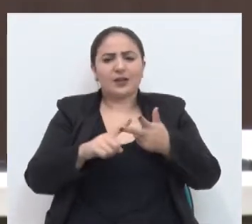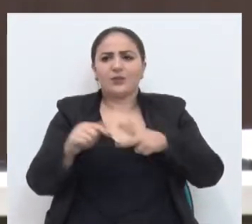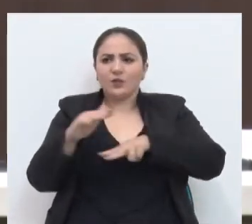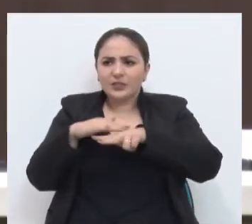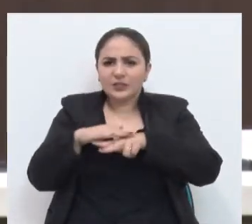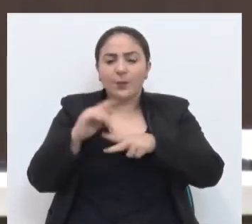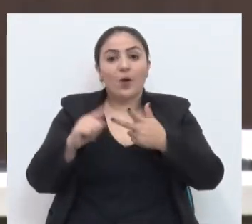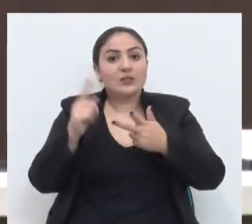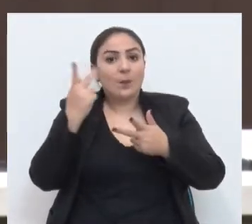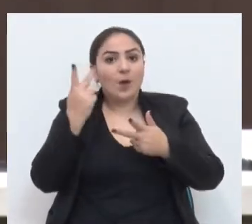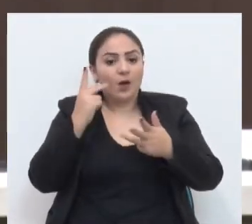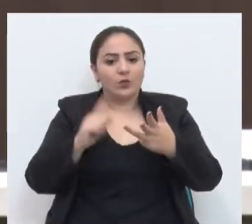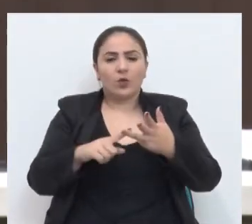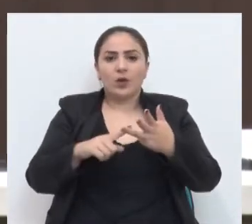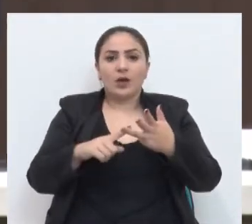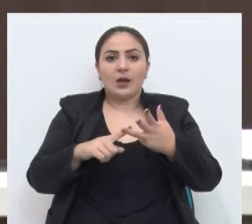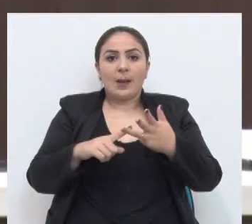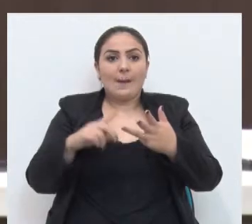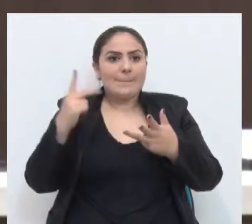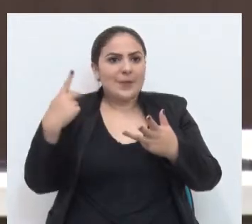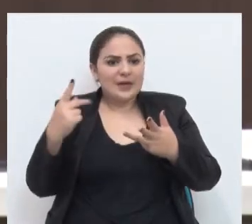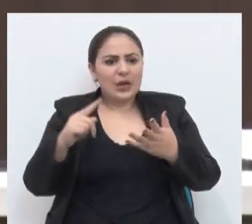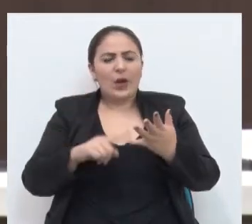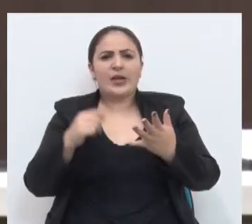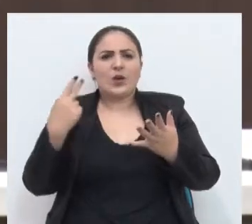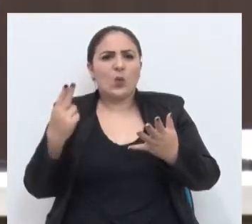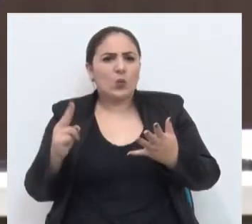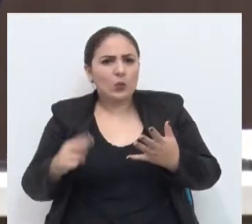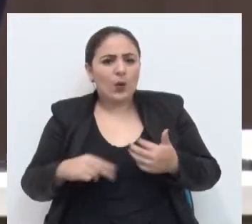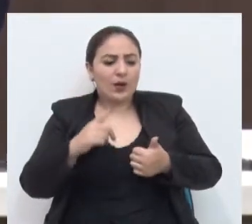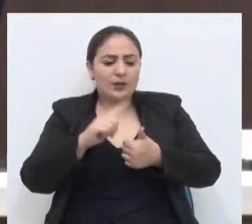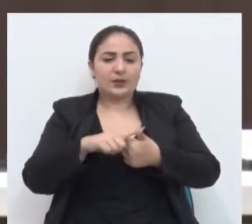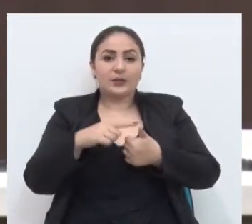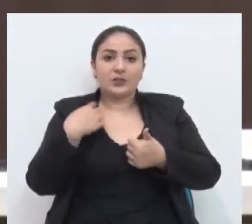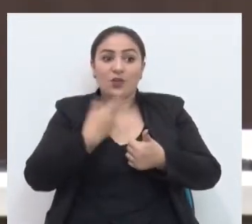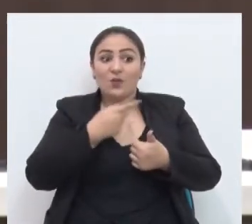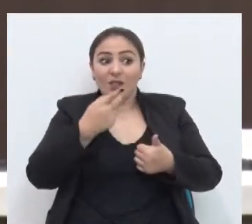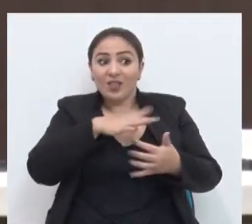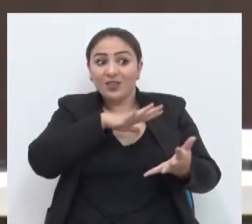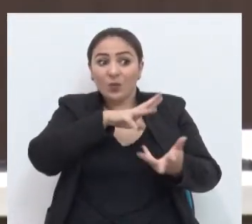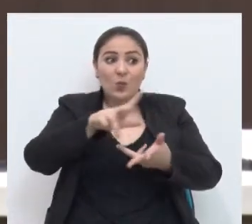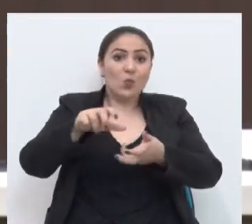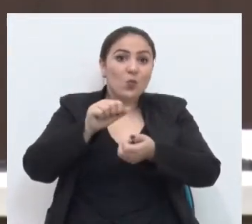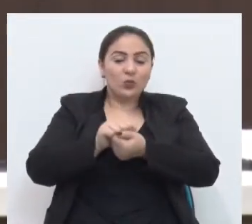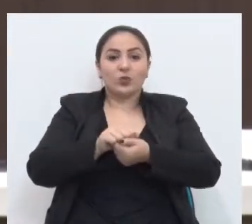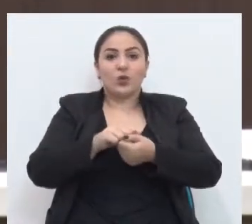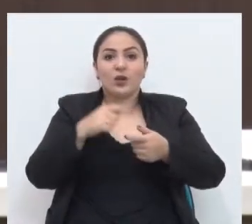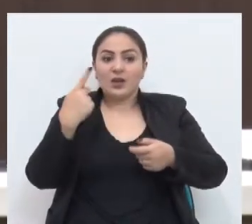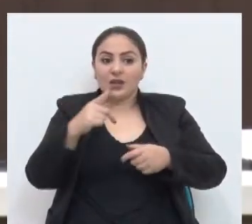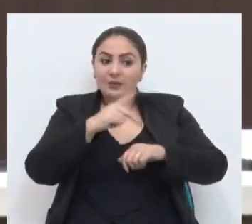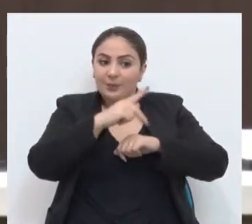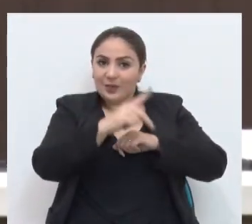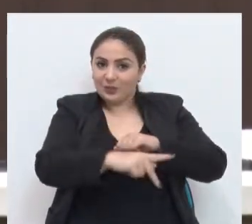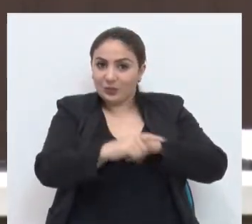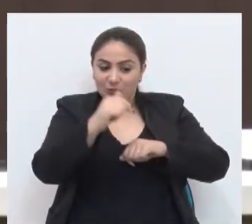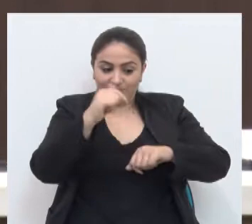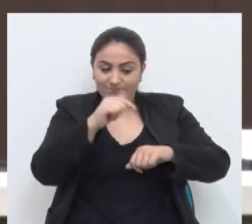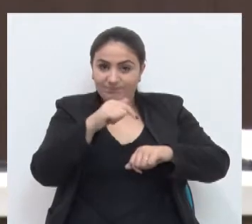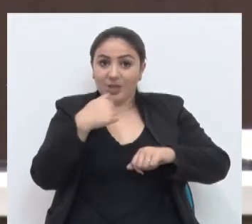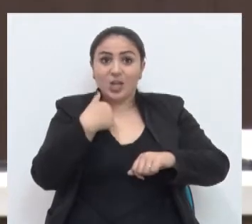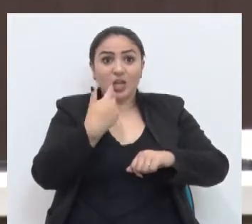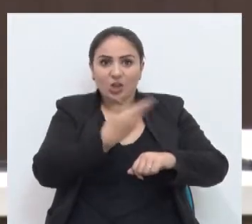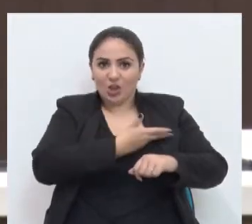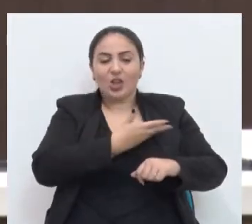Paraná, falamos com São Paulo, falamos com o Paraguai, com o Uruguai, falamos com o mundo. E é esse Passo